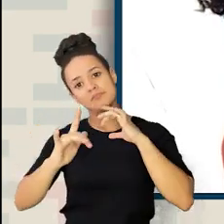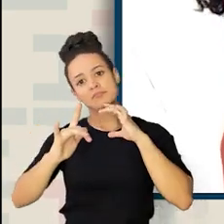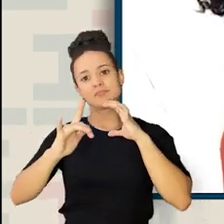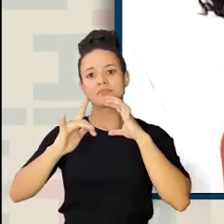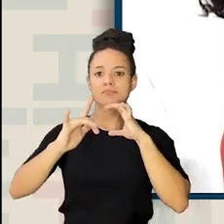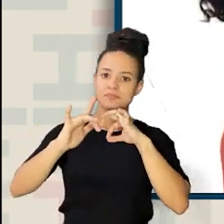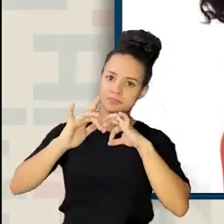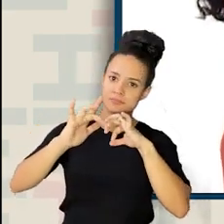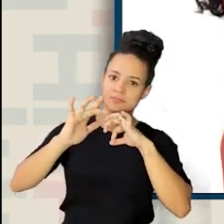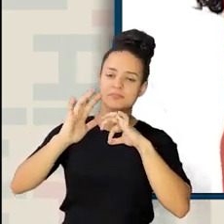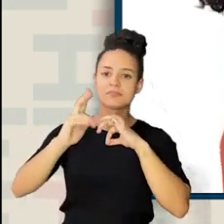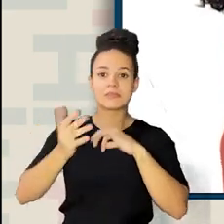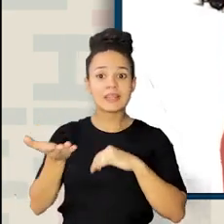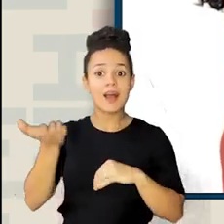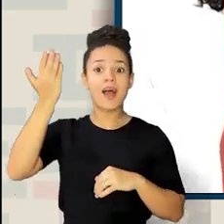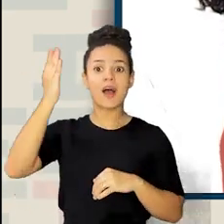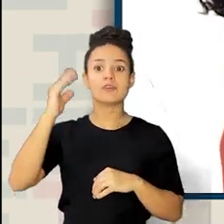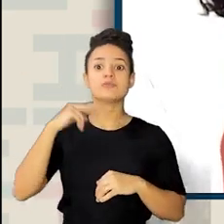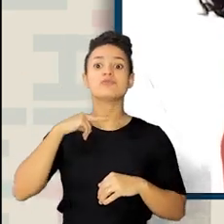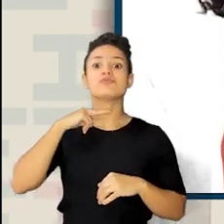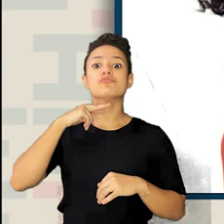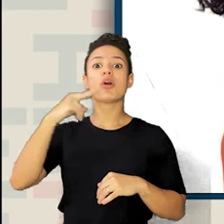Mais som.